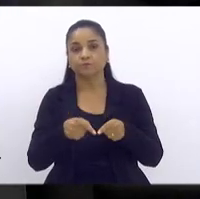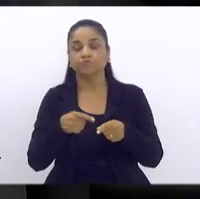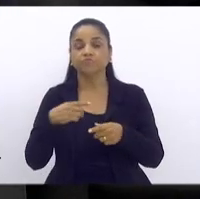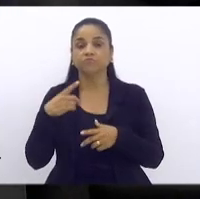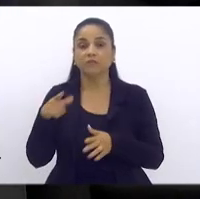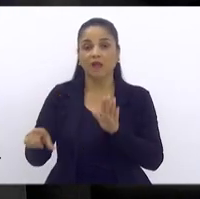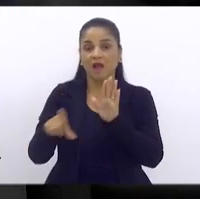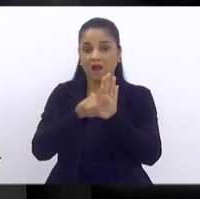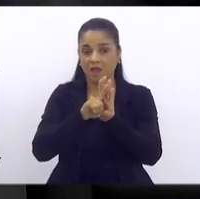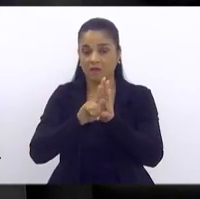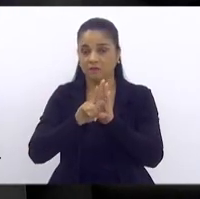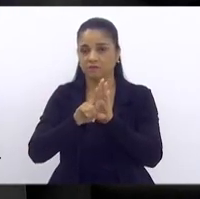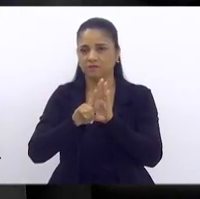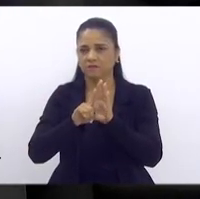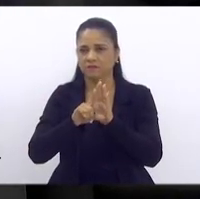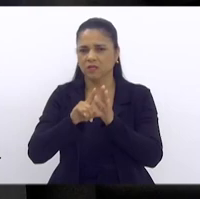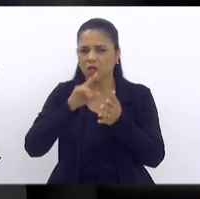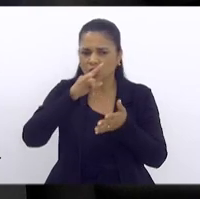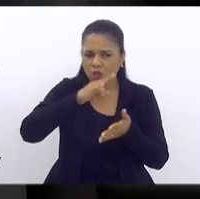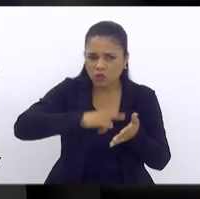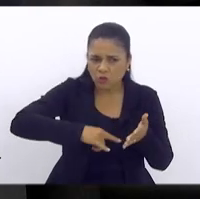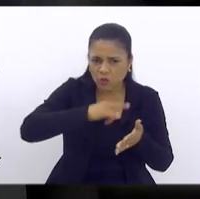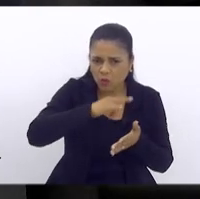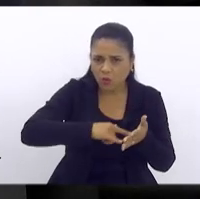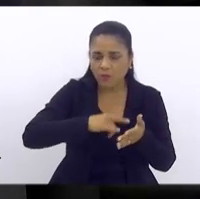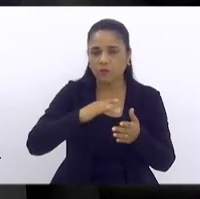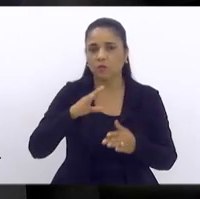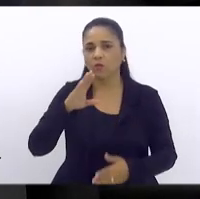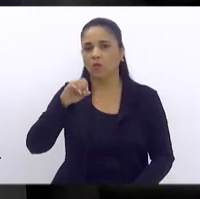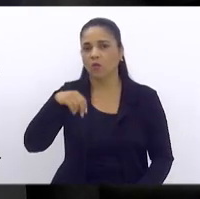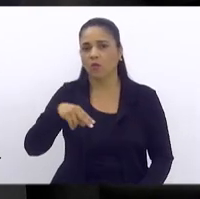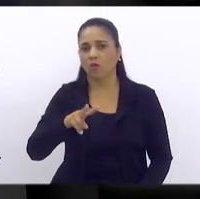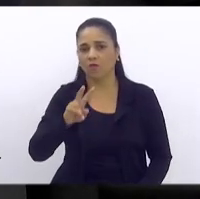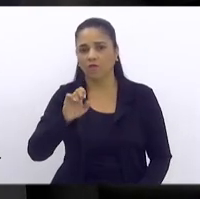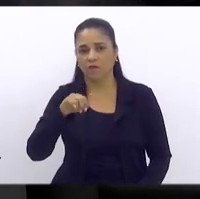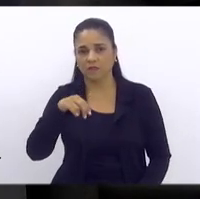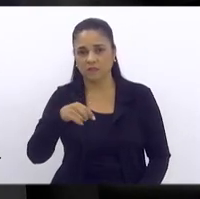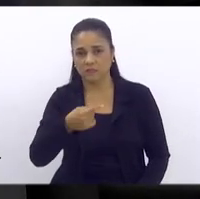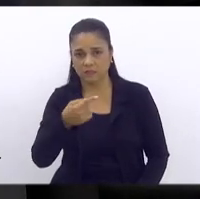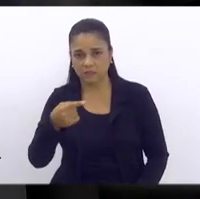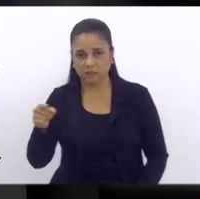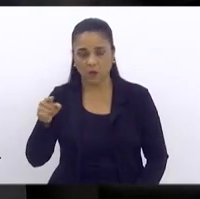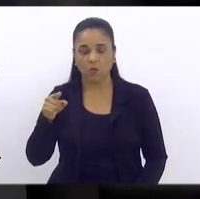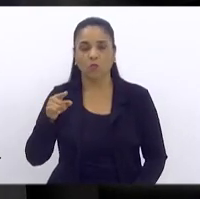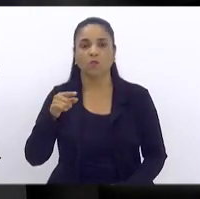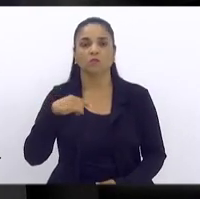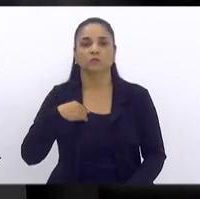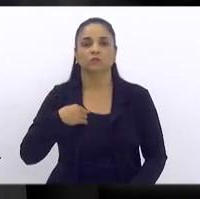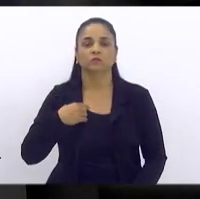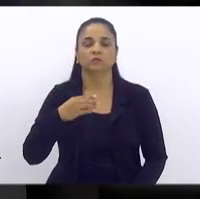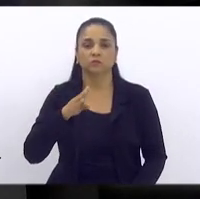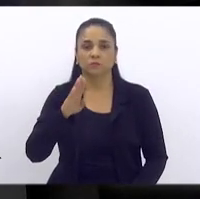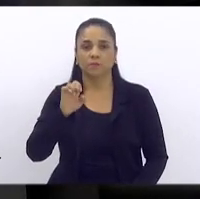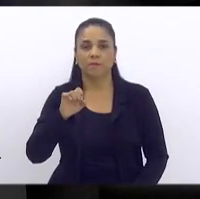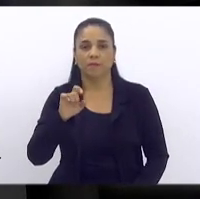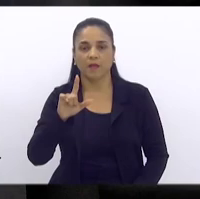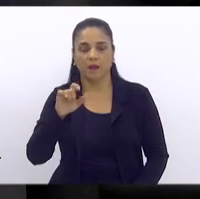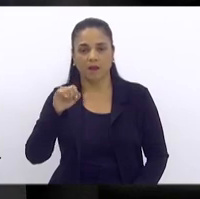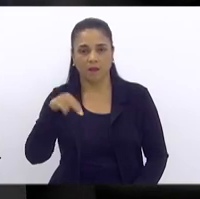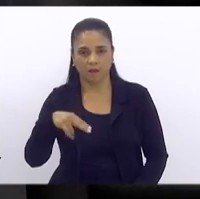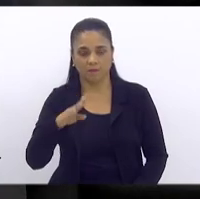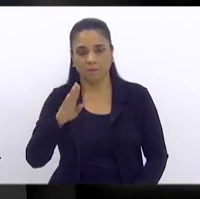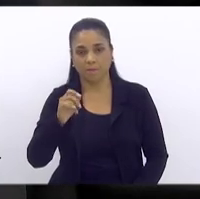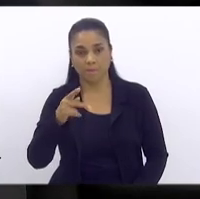mas... Que documento é esse? Convenção do Belém do Pará. Isso. De erradicação da violência. Exatamente. Então, a gente